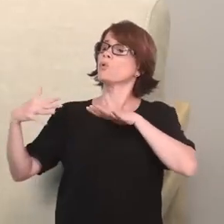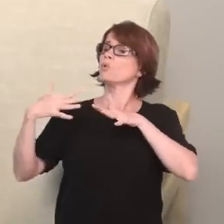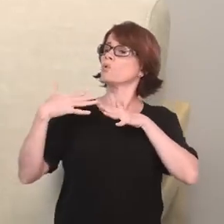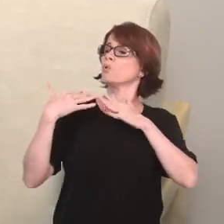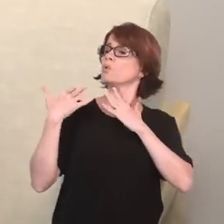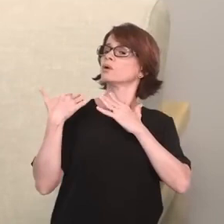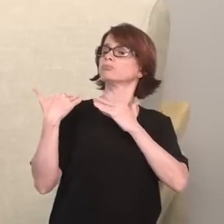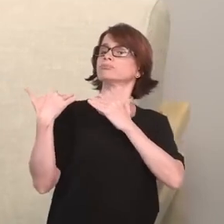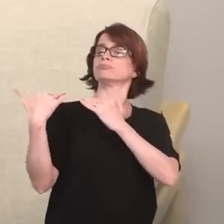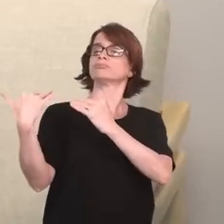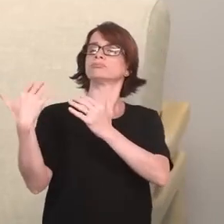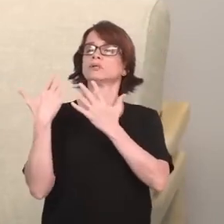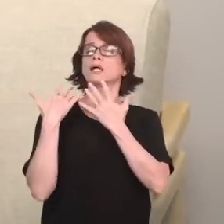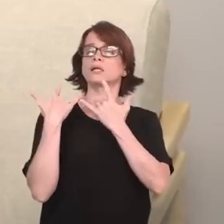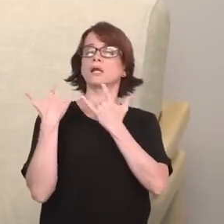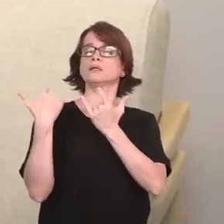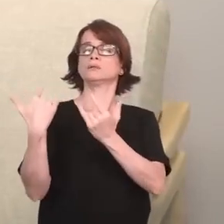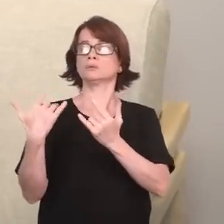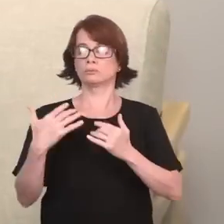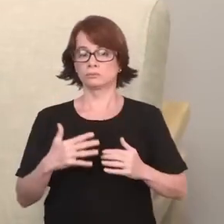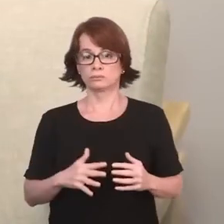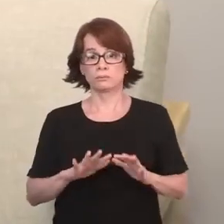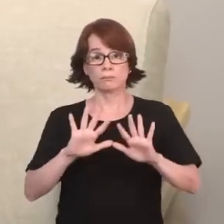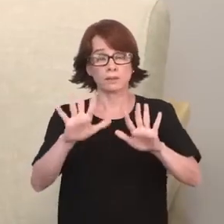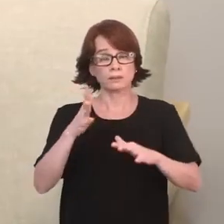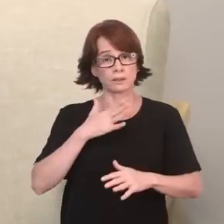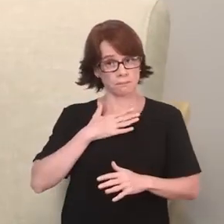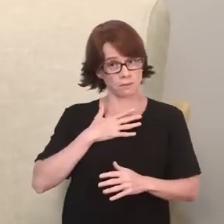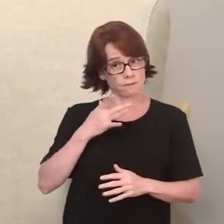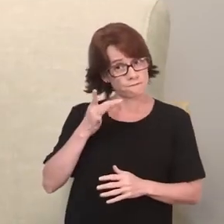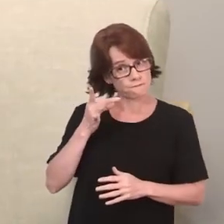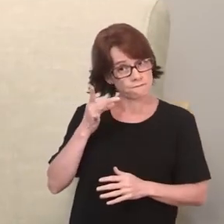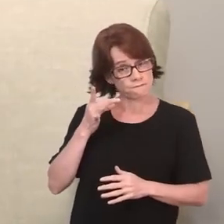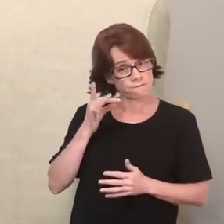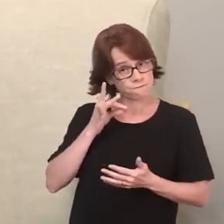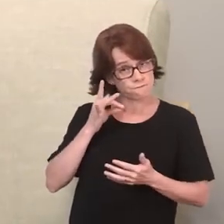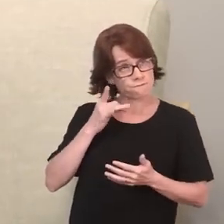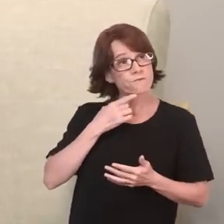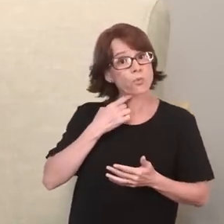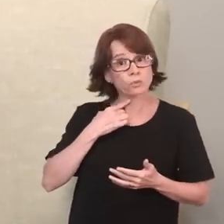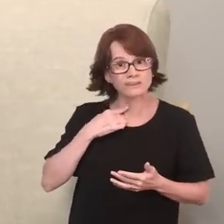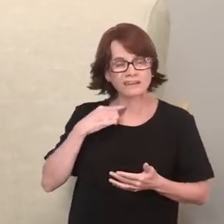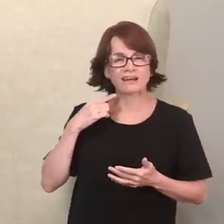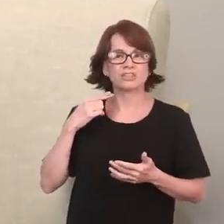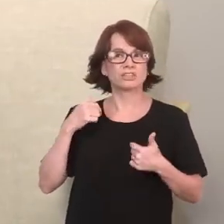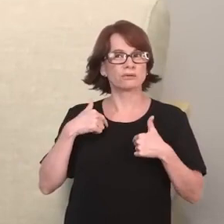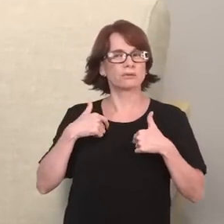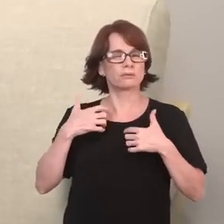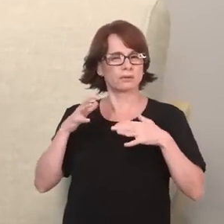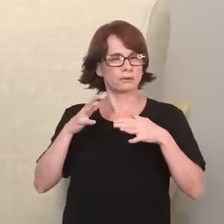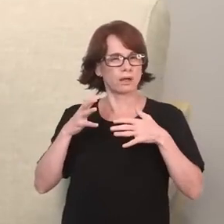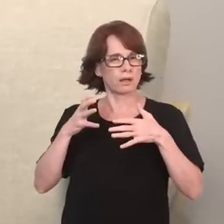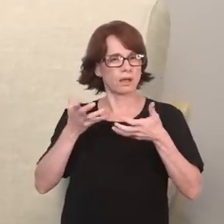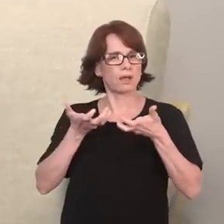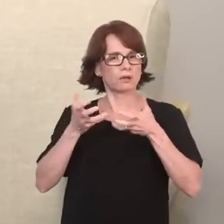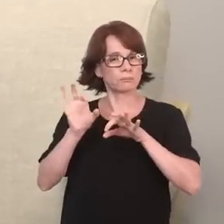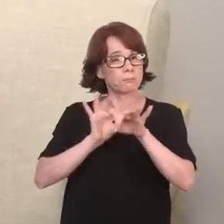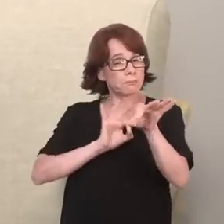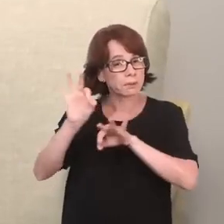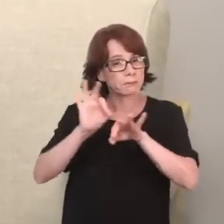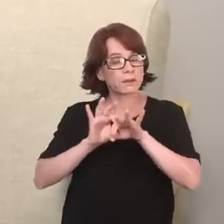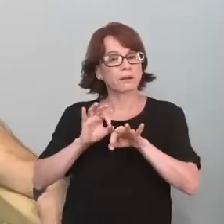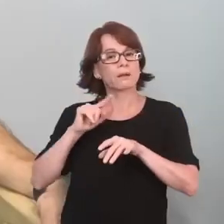energia vai fluindo, vai te conduzindo também. Mas, assim, a minha vontade, né, aquilo para que eu quero me preparar é para o